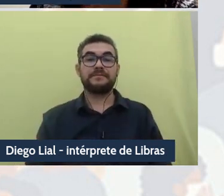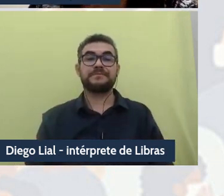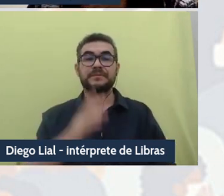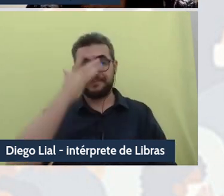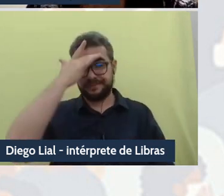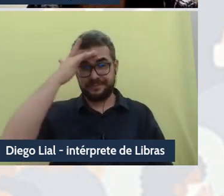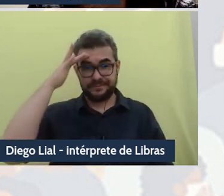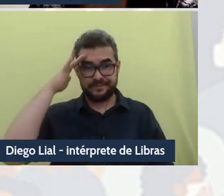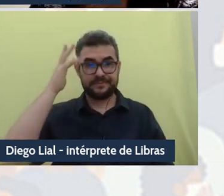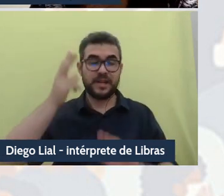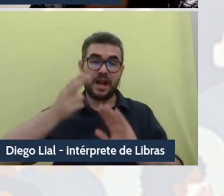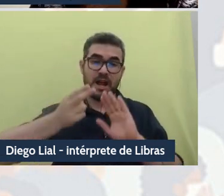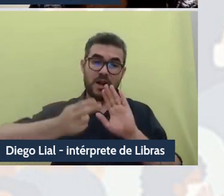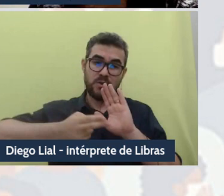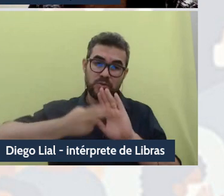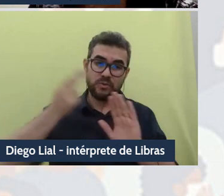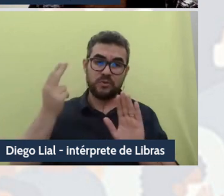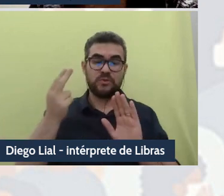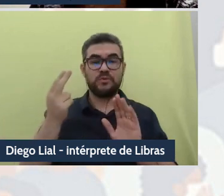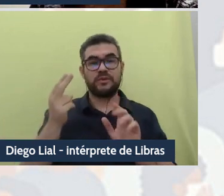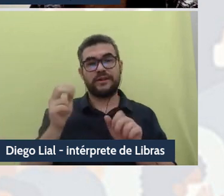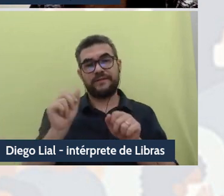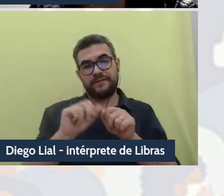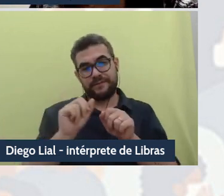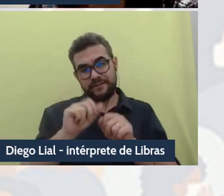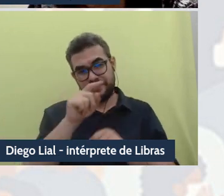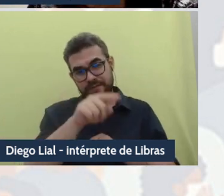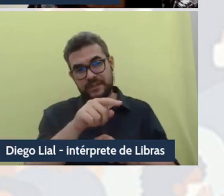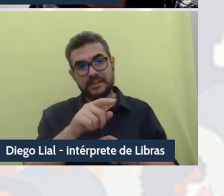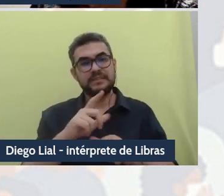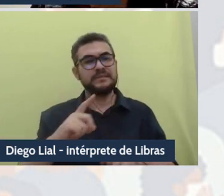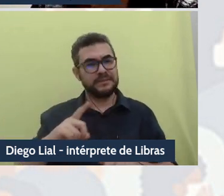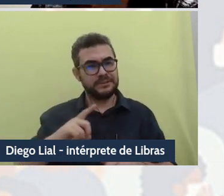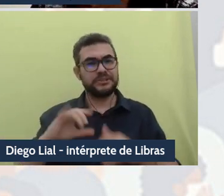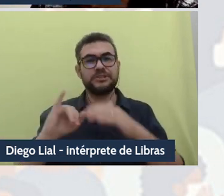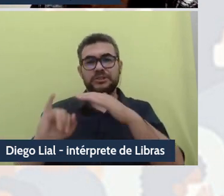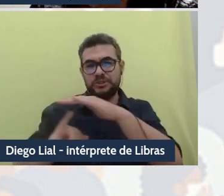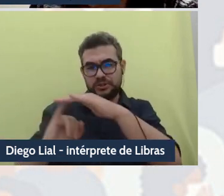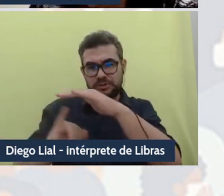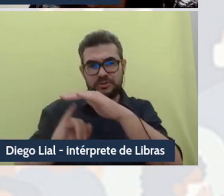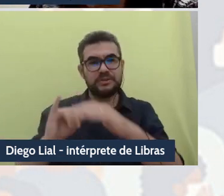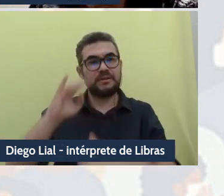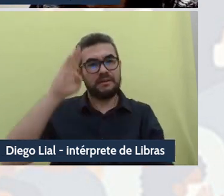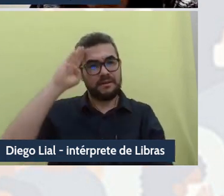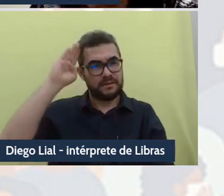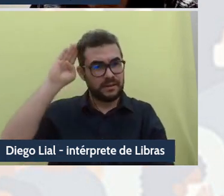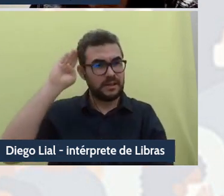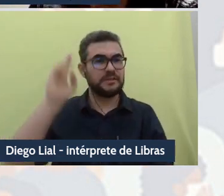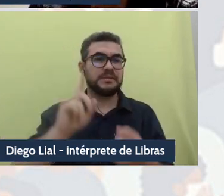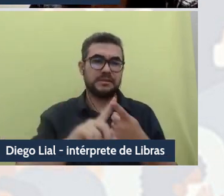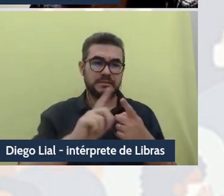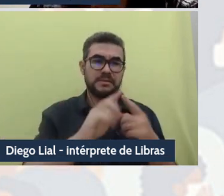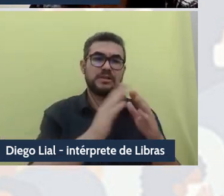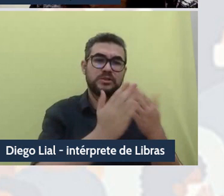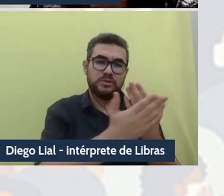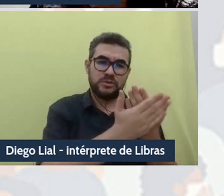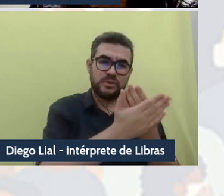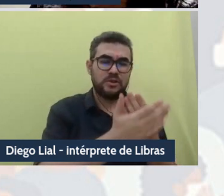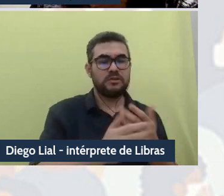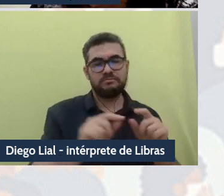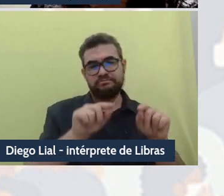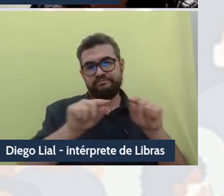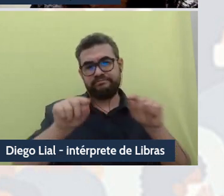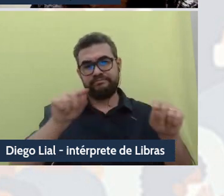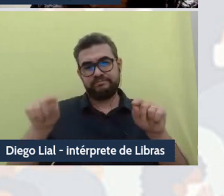eram tanto de instituições acadêmicas quanto de escolas também, né? E a gente tem